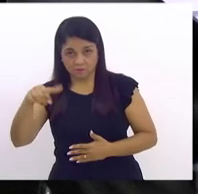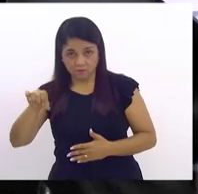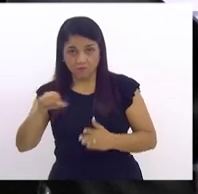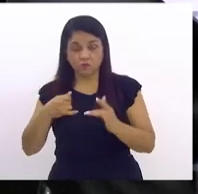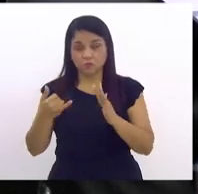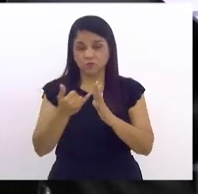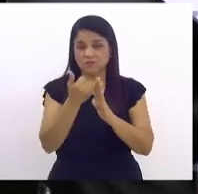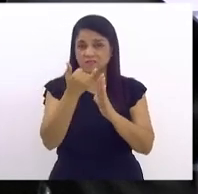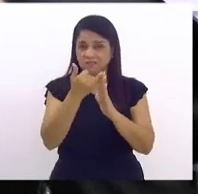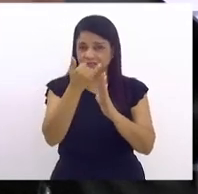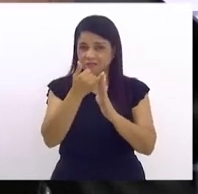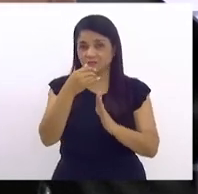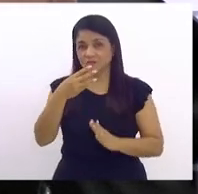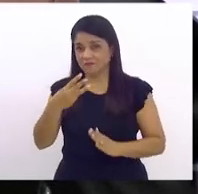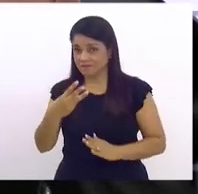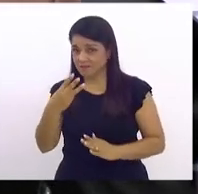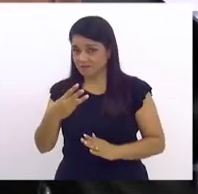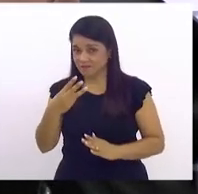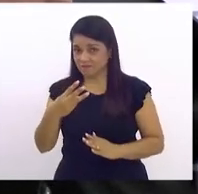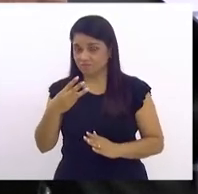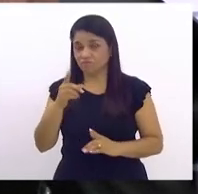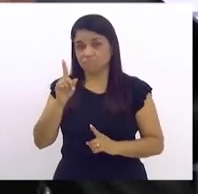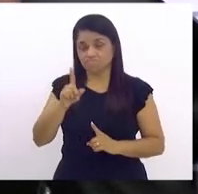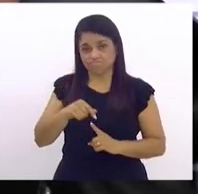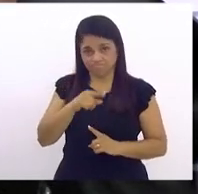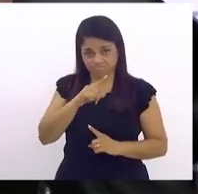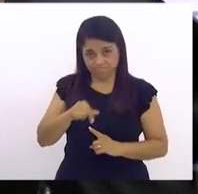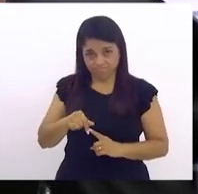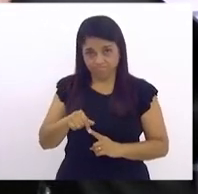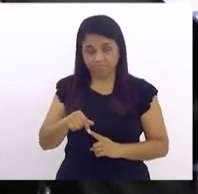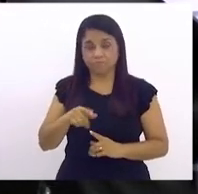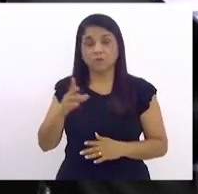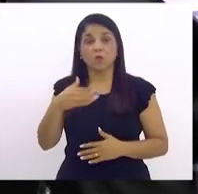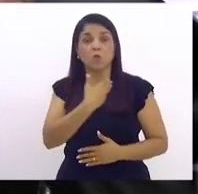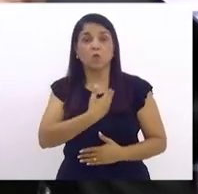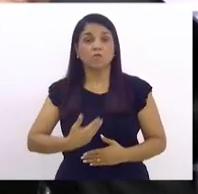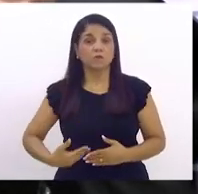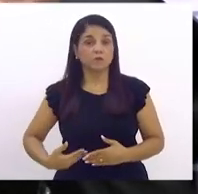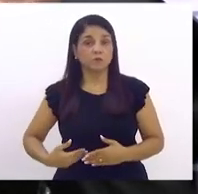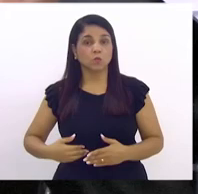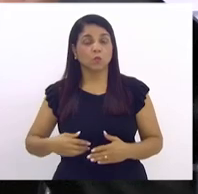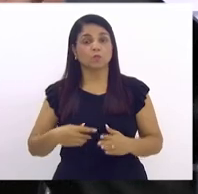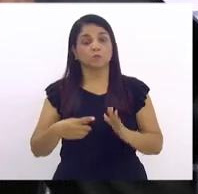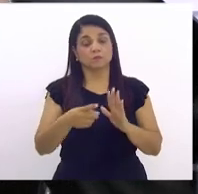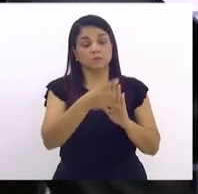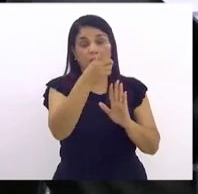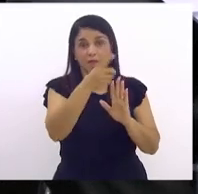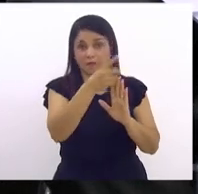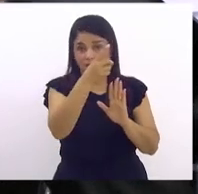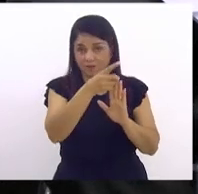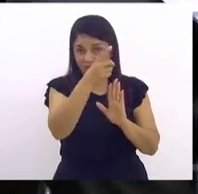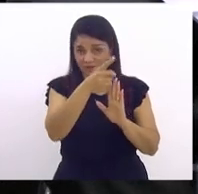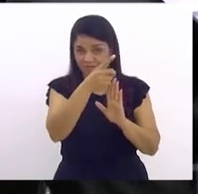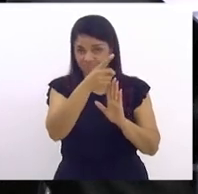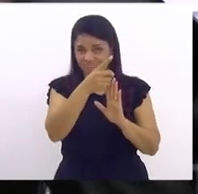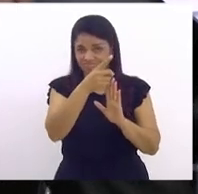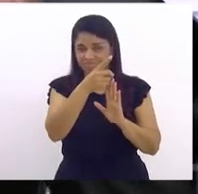que foi vetado. Aí o governador, por decreto,